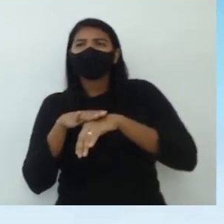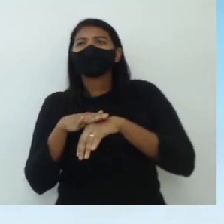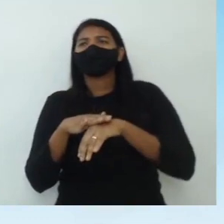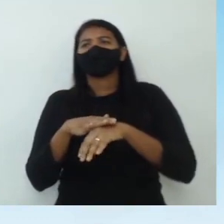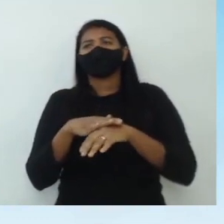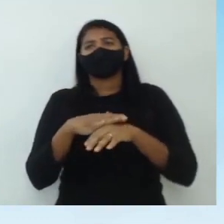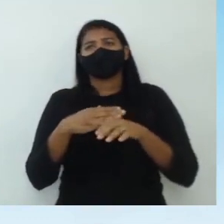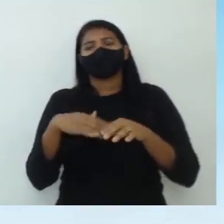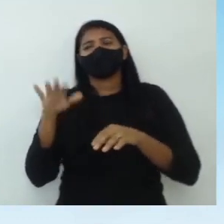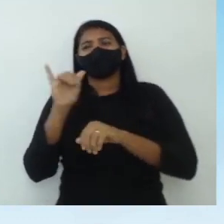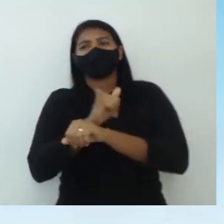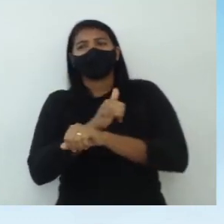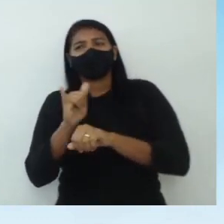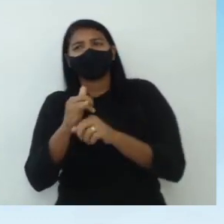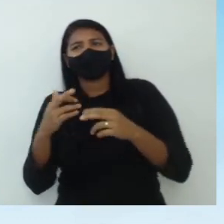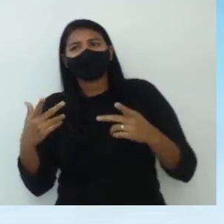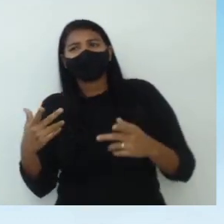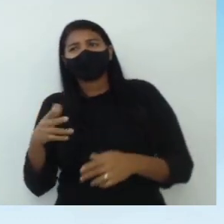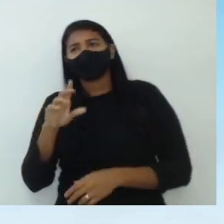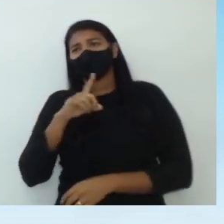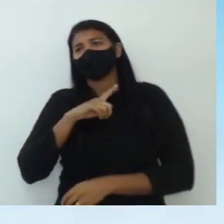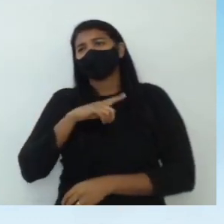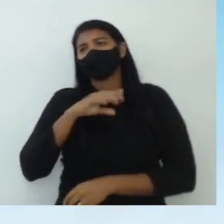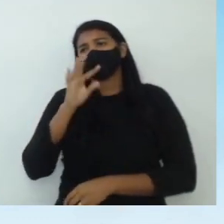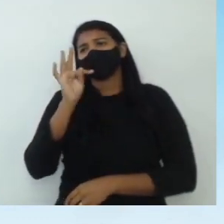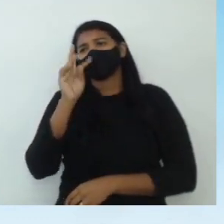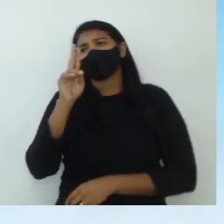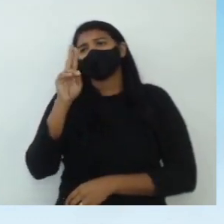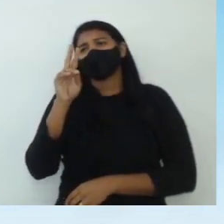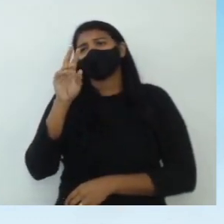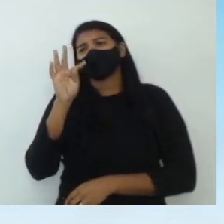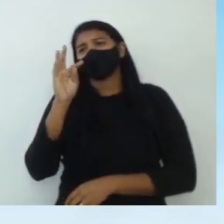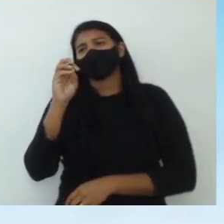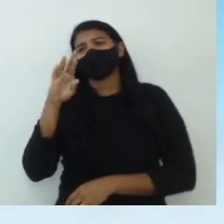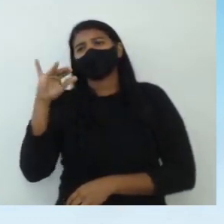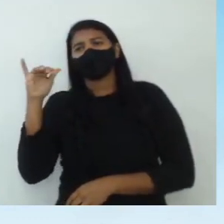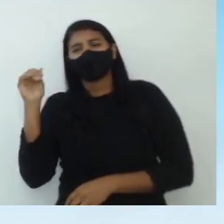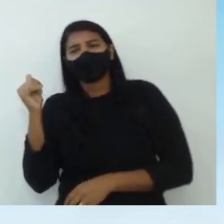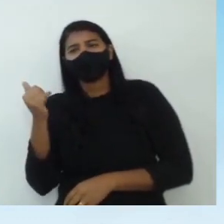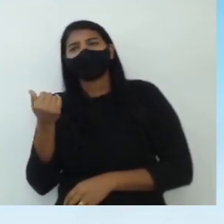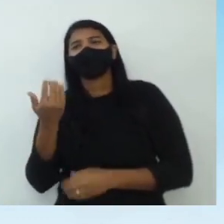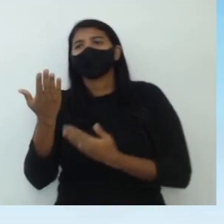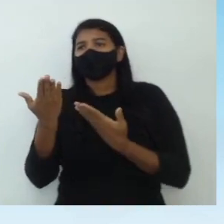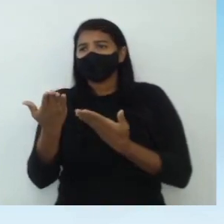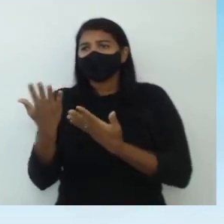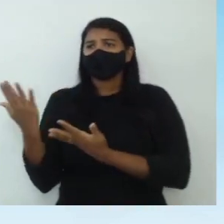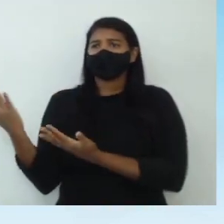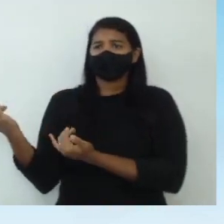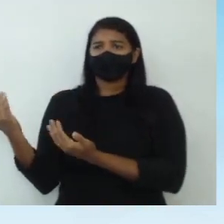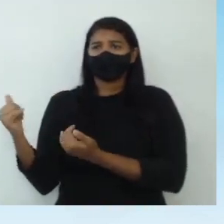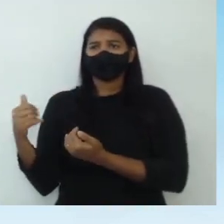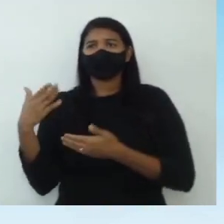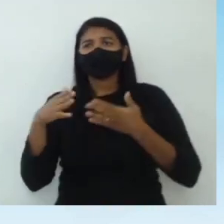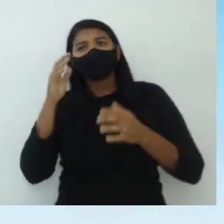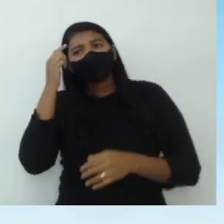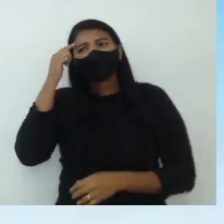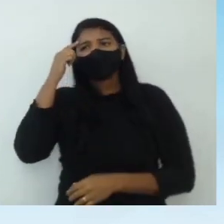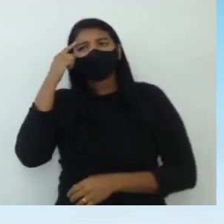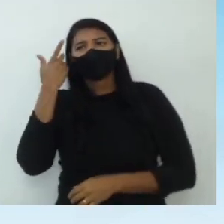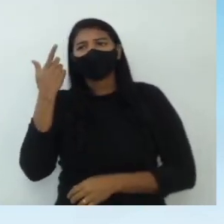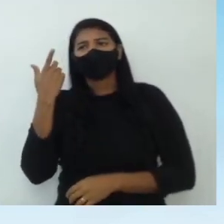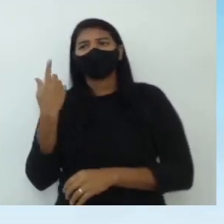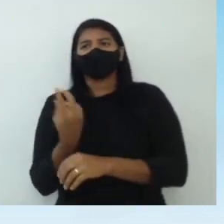no YouTube, né, que se a pessoa tem dúvida, ela pode ir no YouTube e assistir um tutorial. Você, jovem, se você tem dúvida, você pode ir no